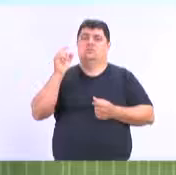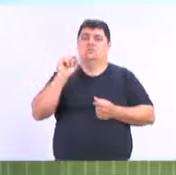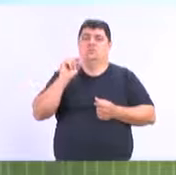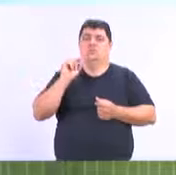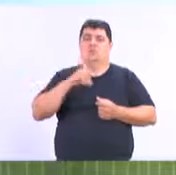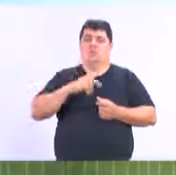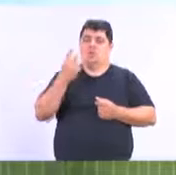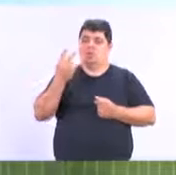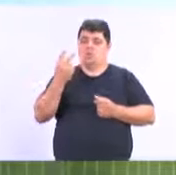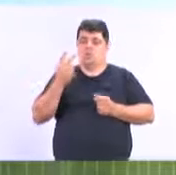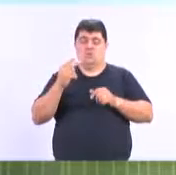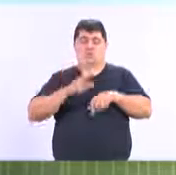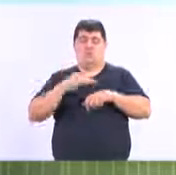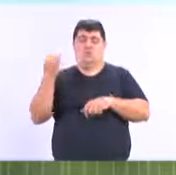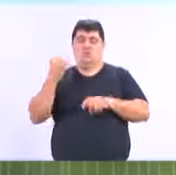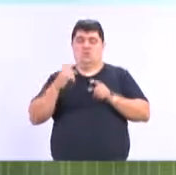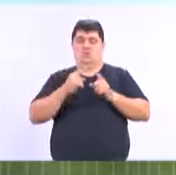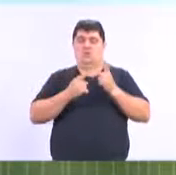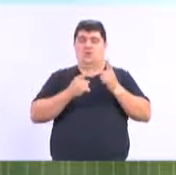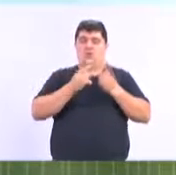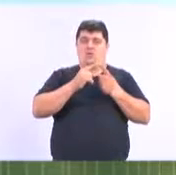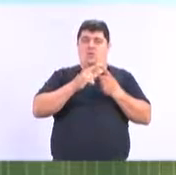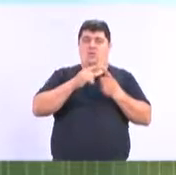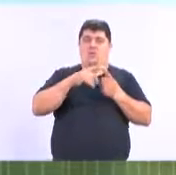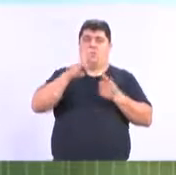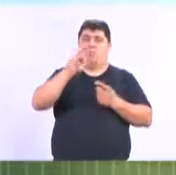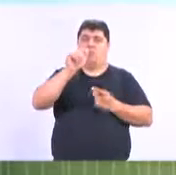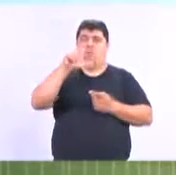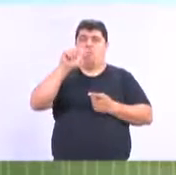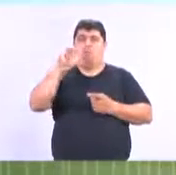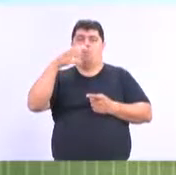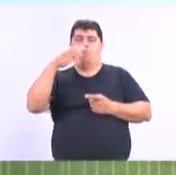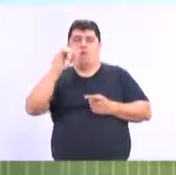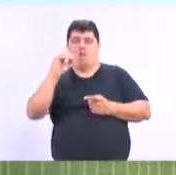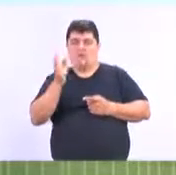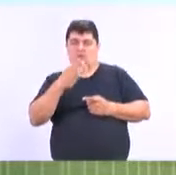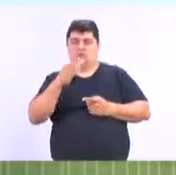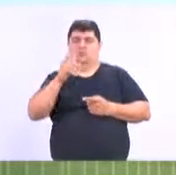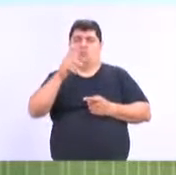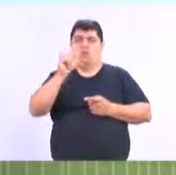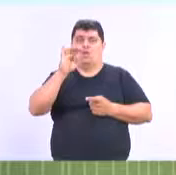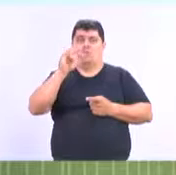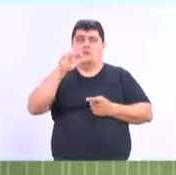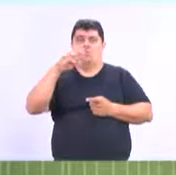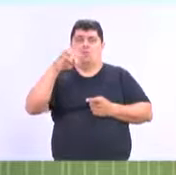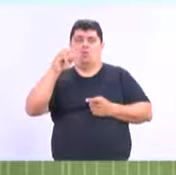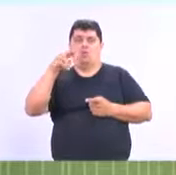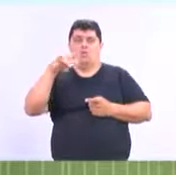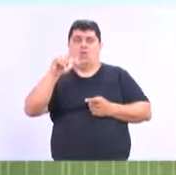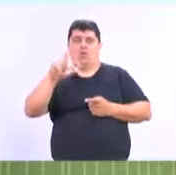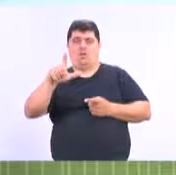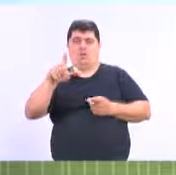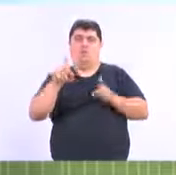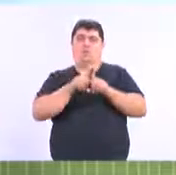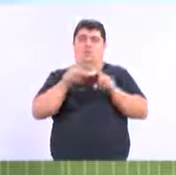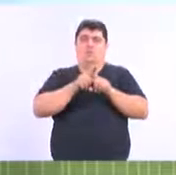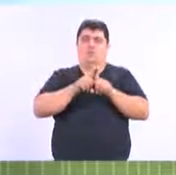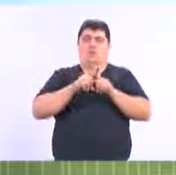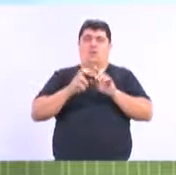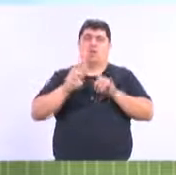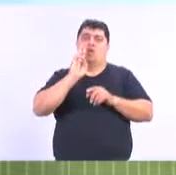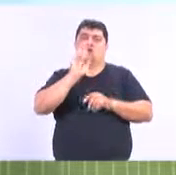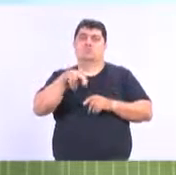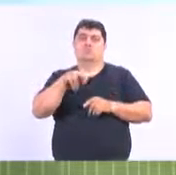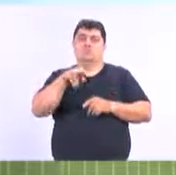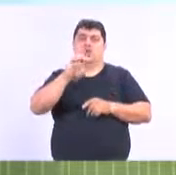2 demonstrações, a demonstração balanço patrimonial e a demonstração de resultado do exercício. E aí, poxa, professor, e as outras